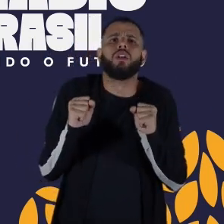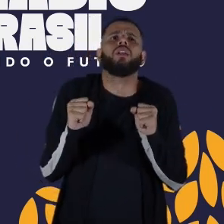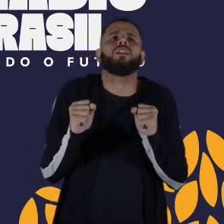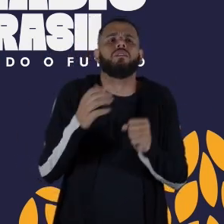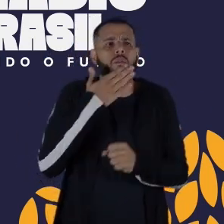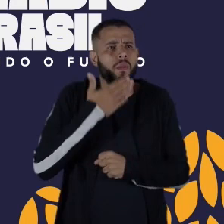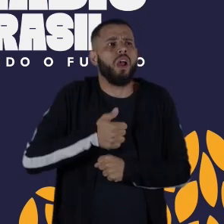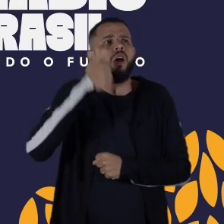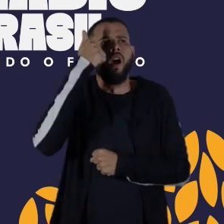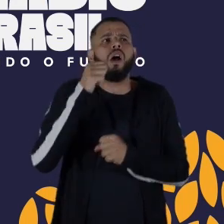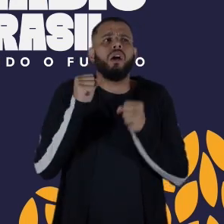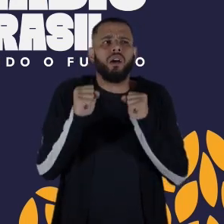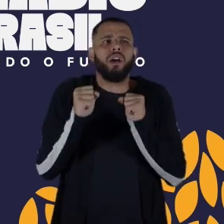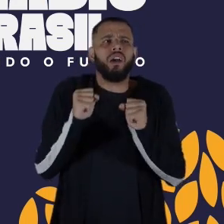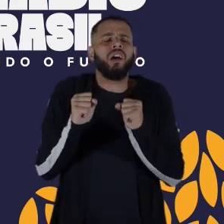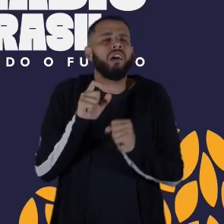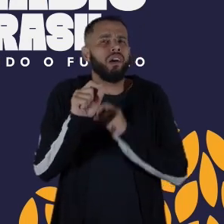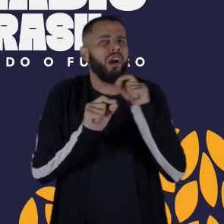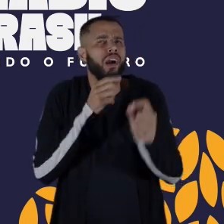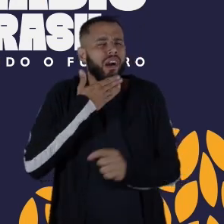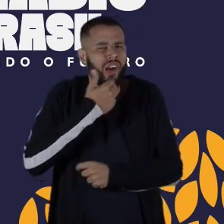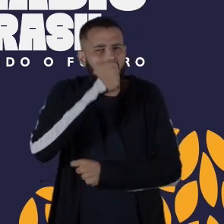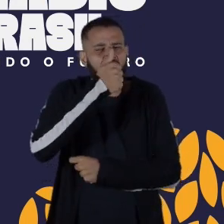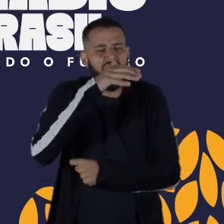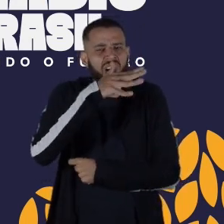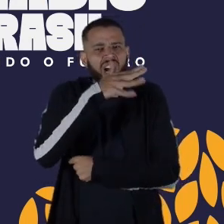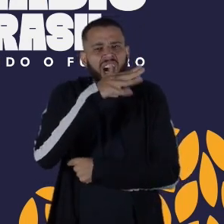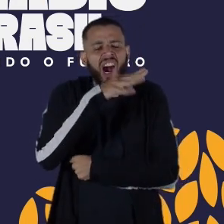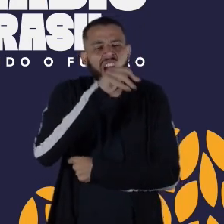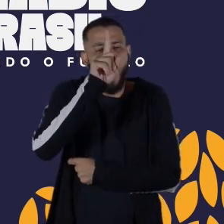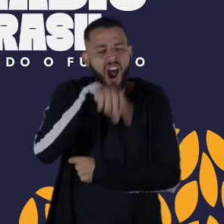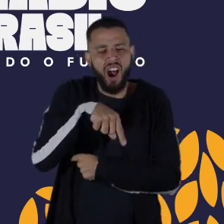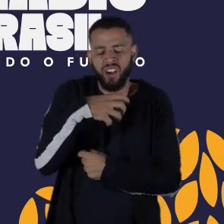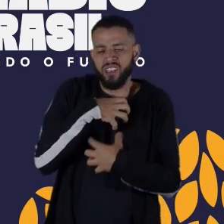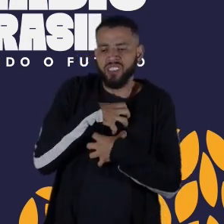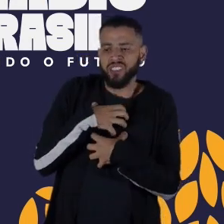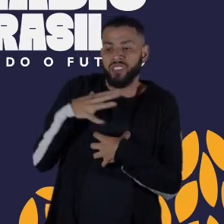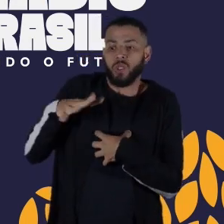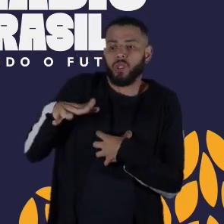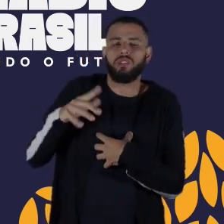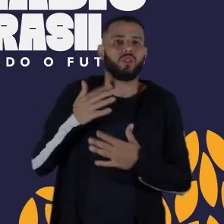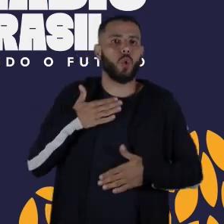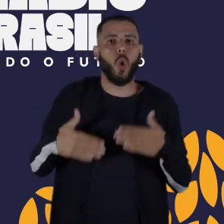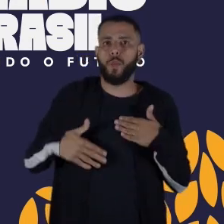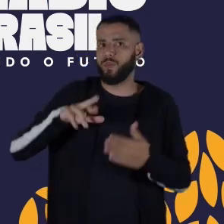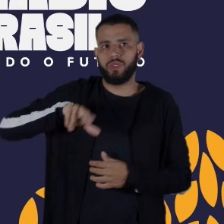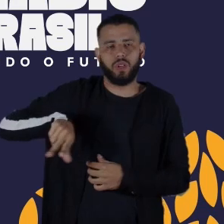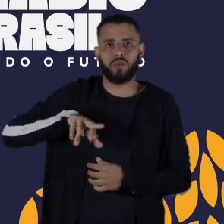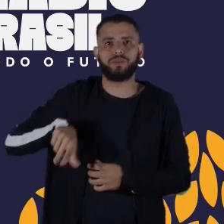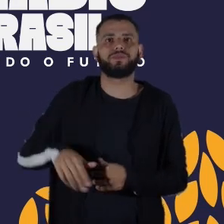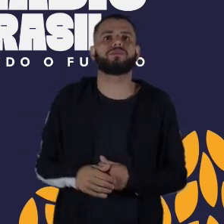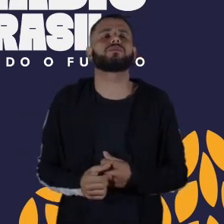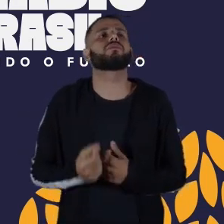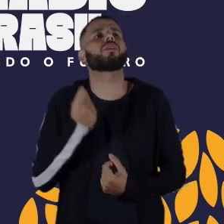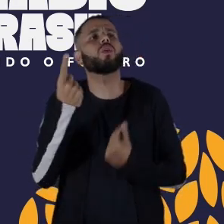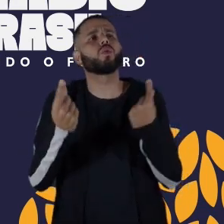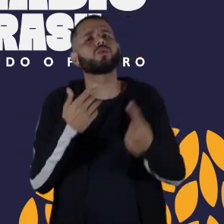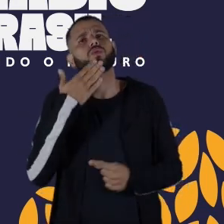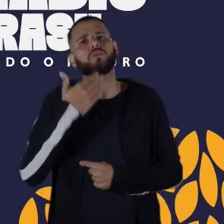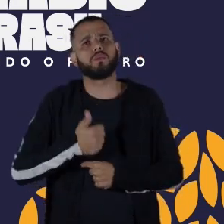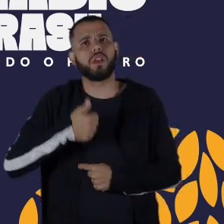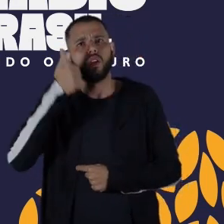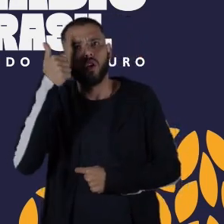O que mais melhora em Parkinson são sintomas não motores. Alguns deles melhoram temblor,